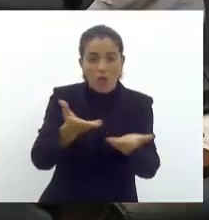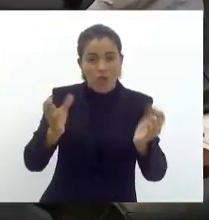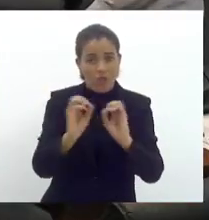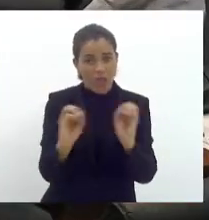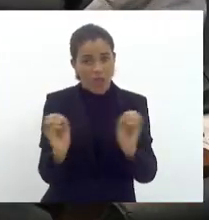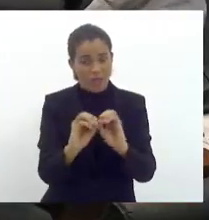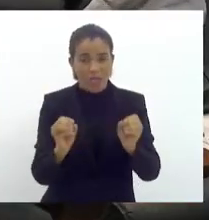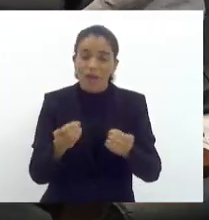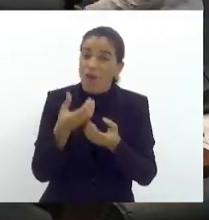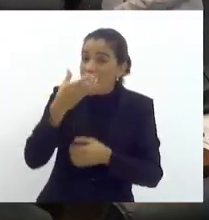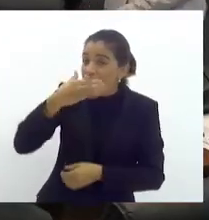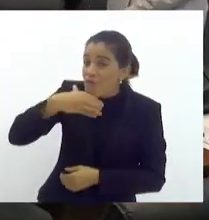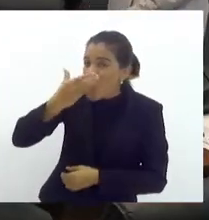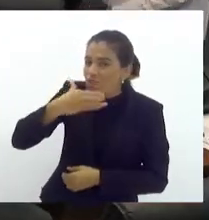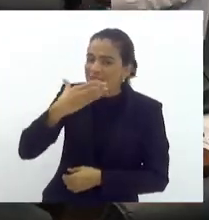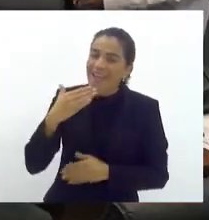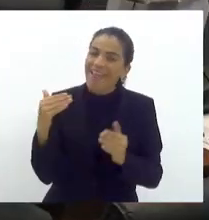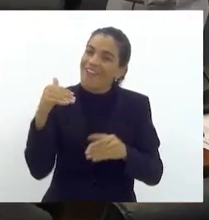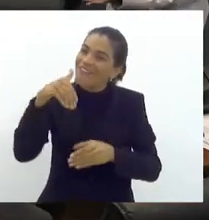demais deputados